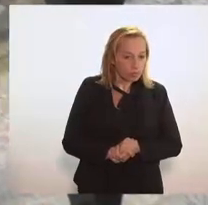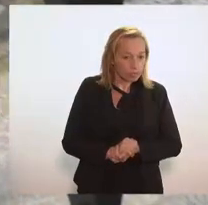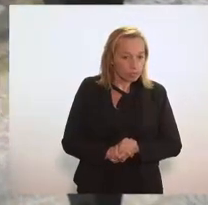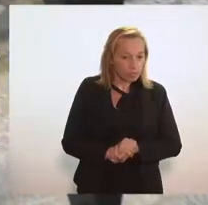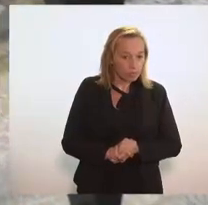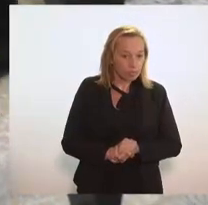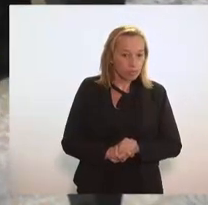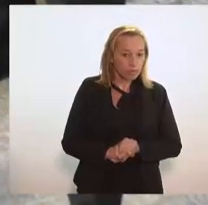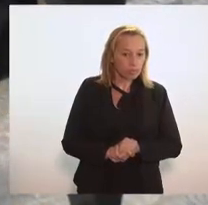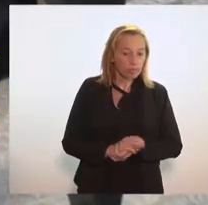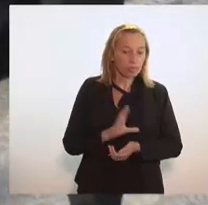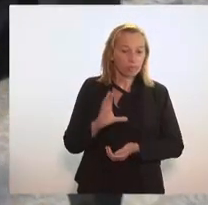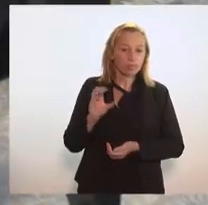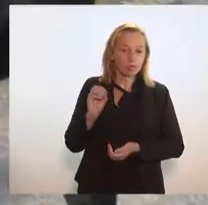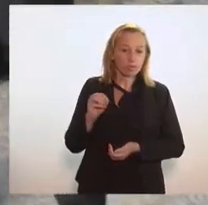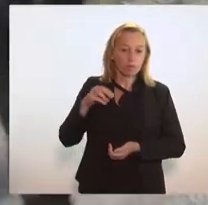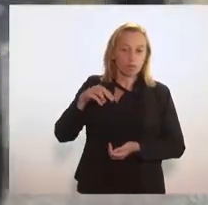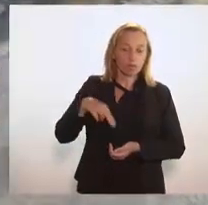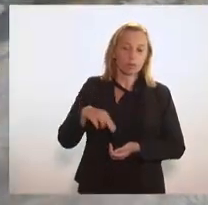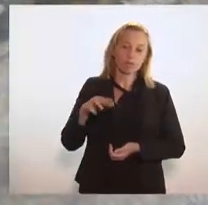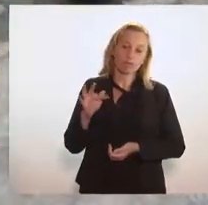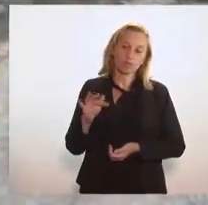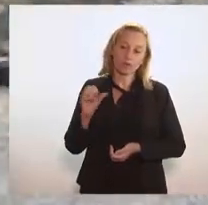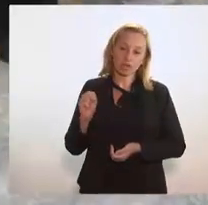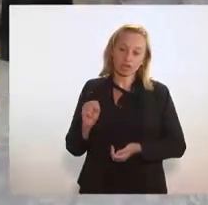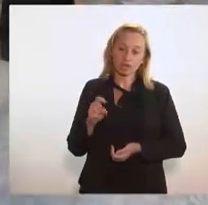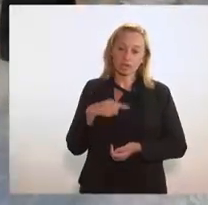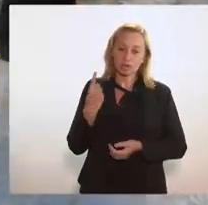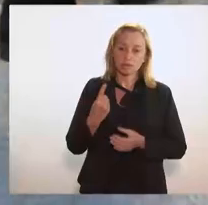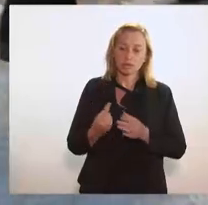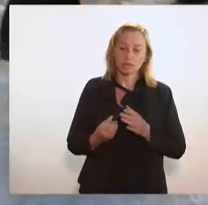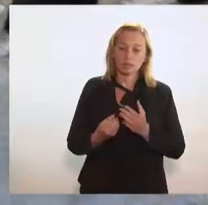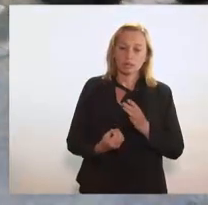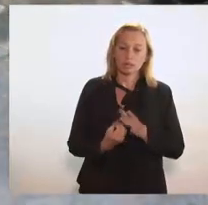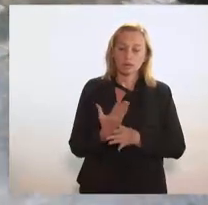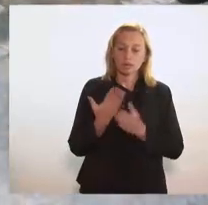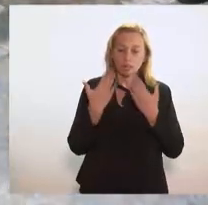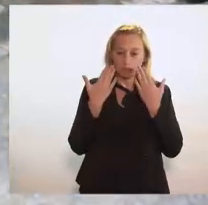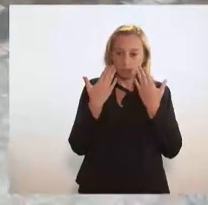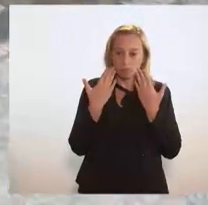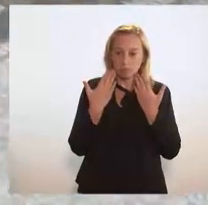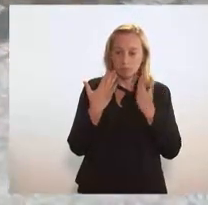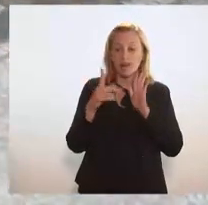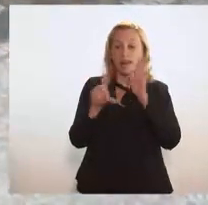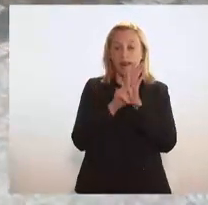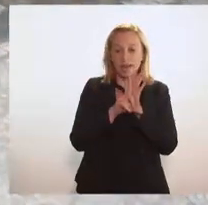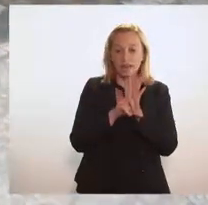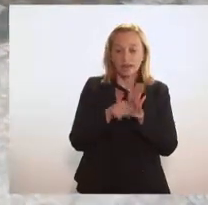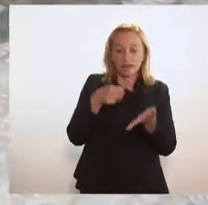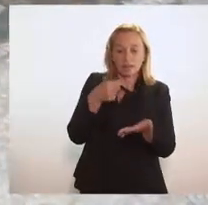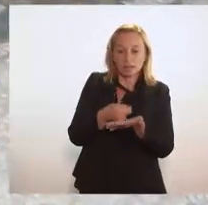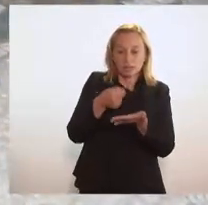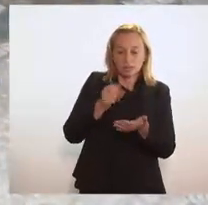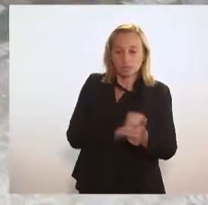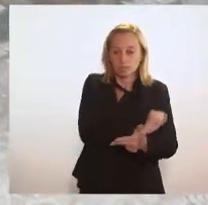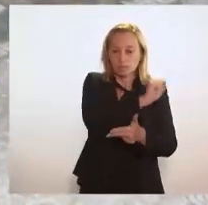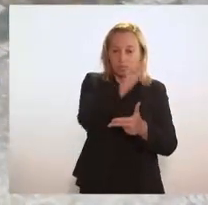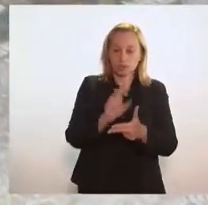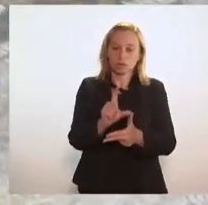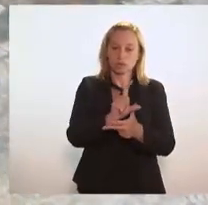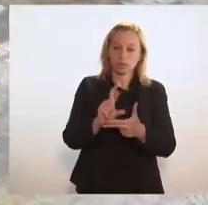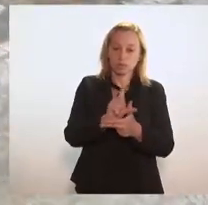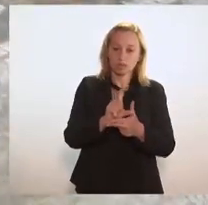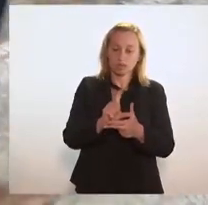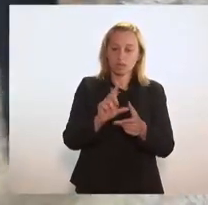e do confaz quando nós apresentamos uma lei que autoriza o poder executivo a abrir aqui ao que está